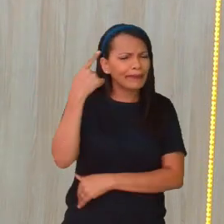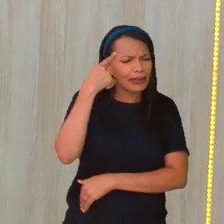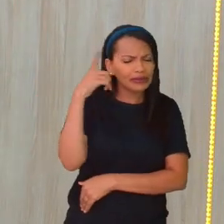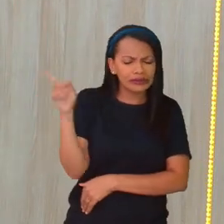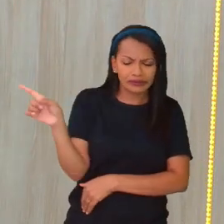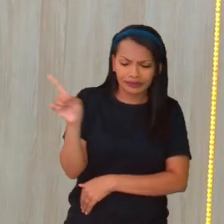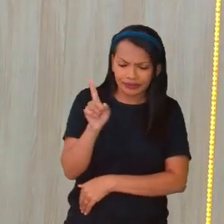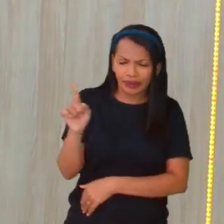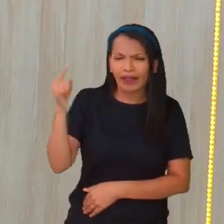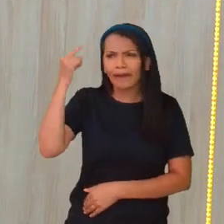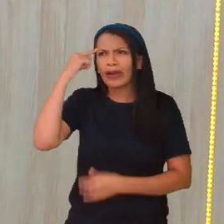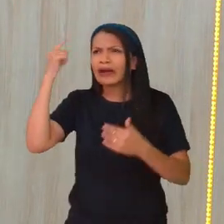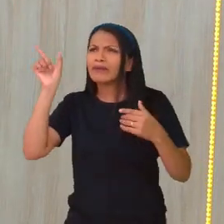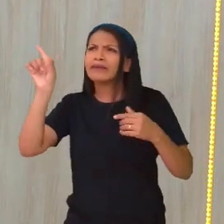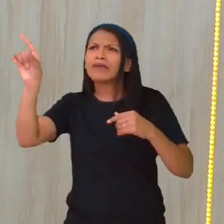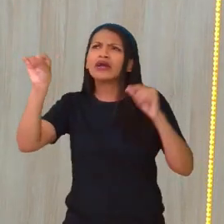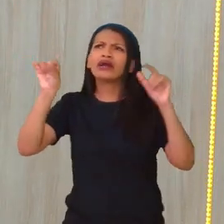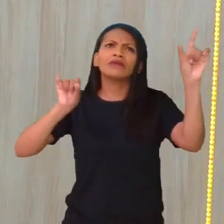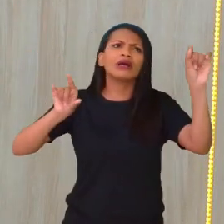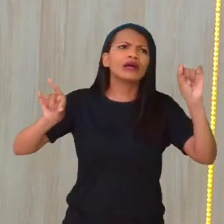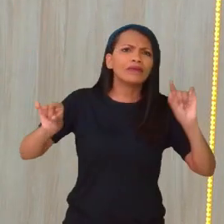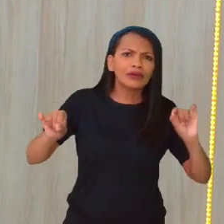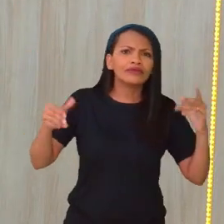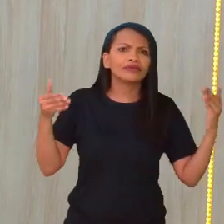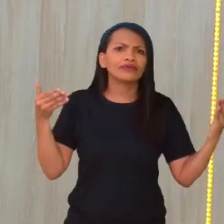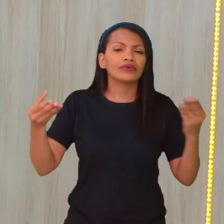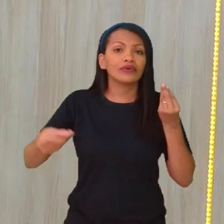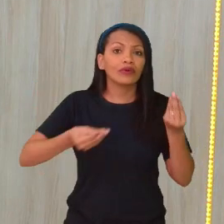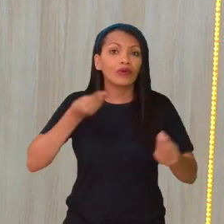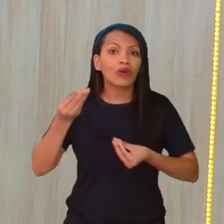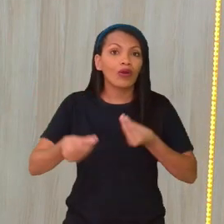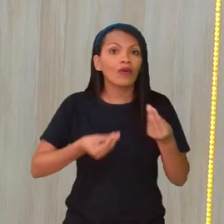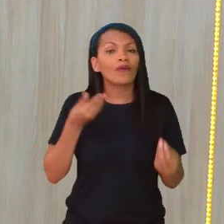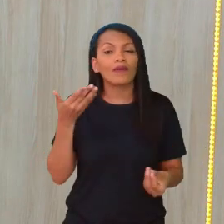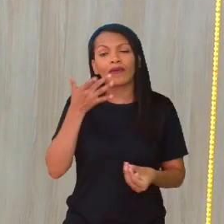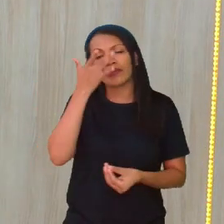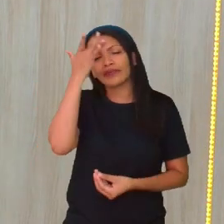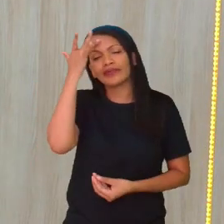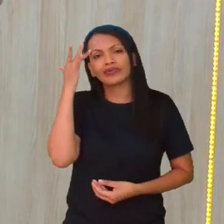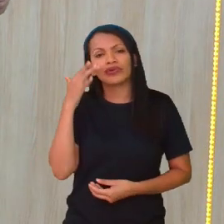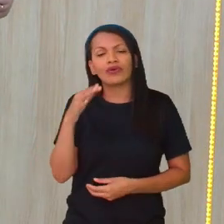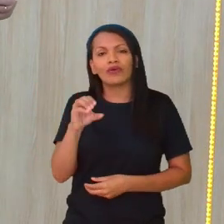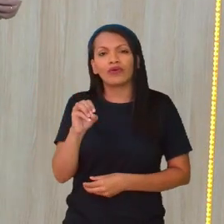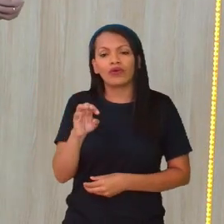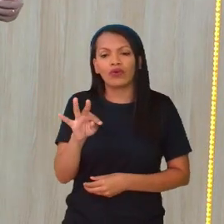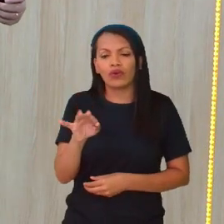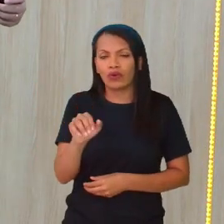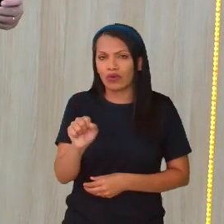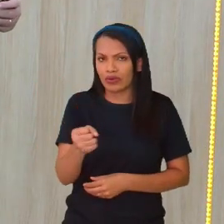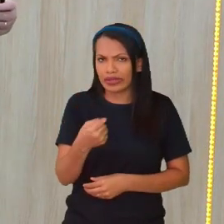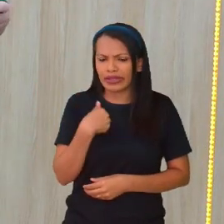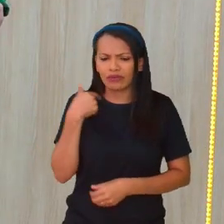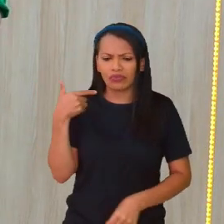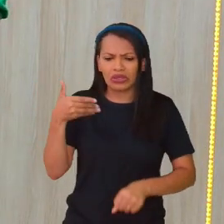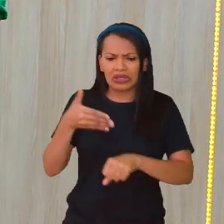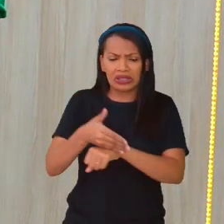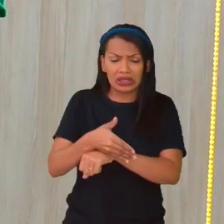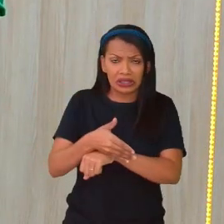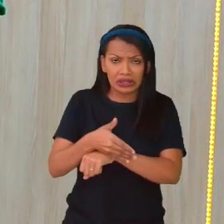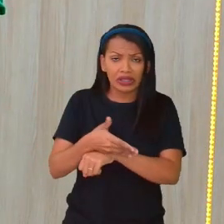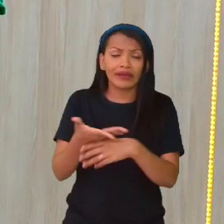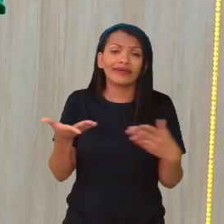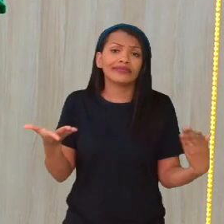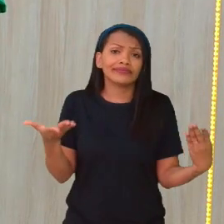Foi aleatórios. E aí? Como é que vai ser as cotas? Exato. Eu vou entrar numa universidade através